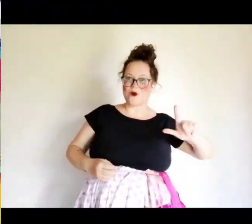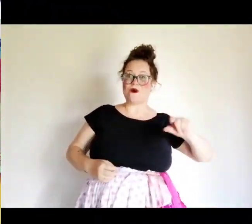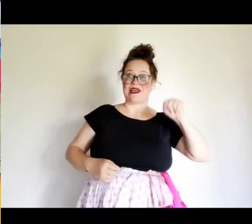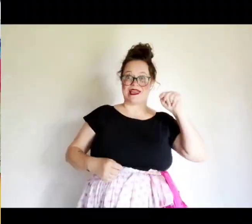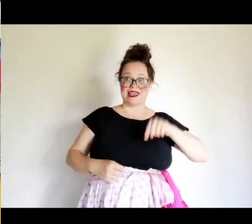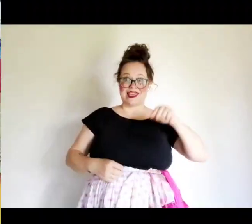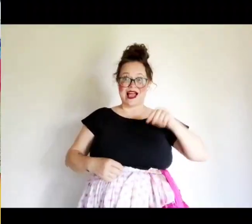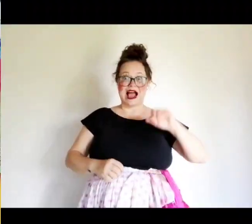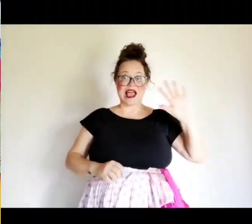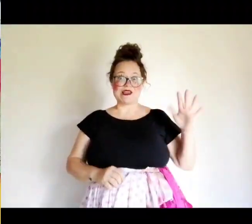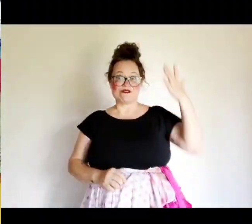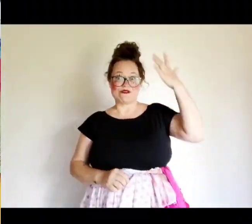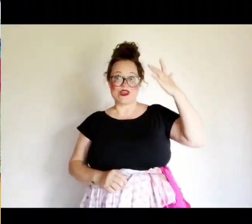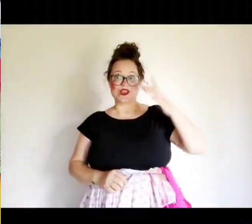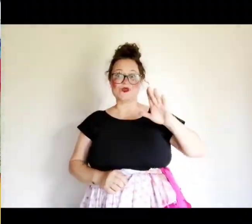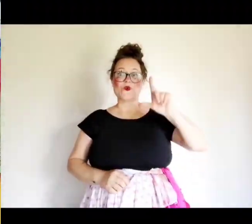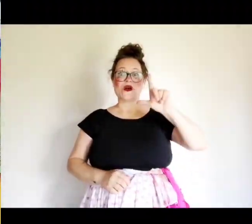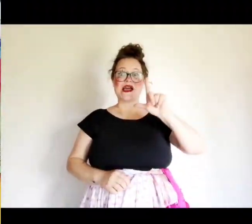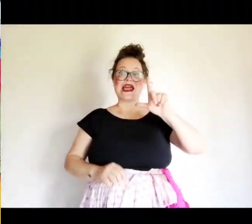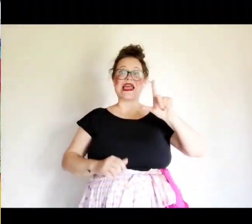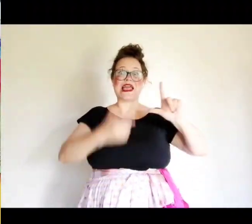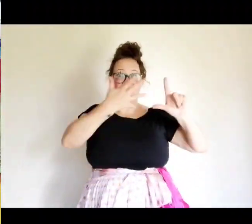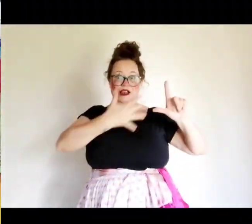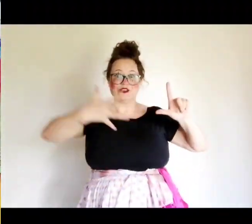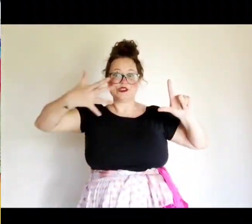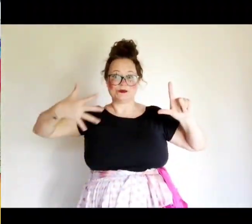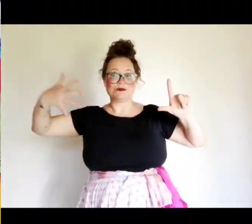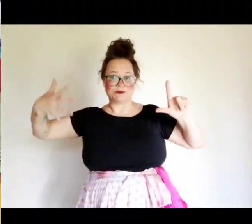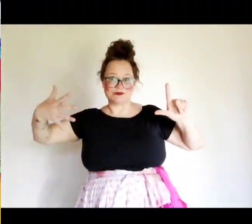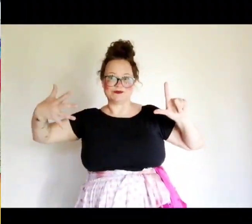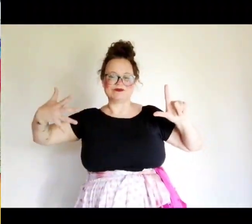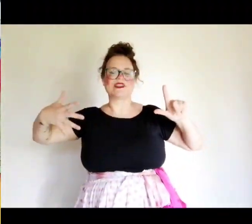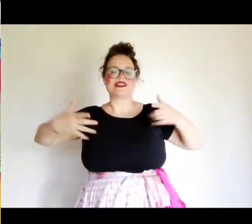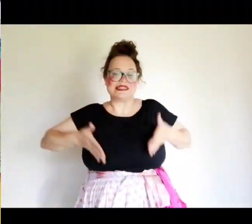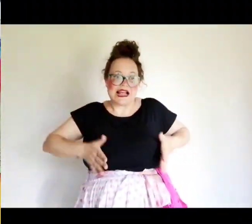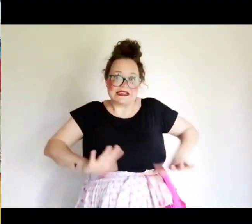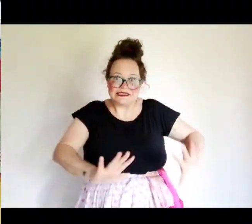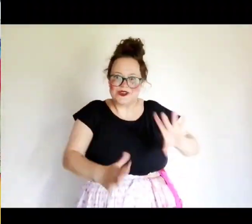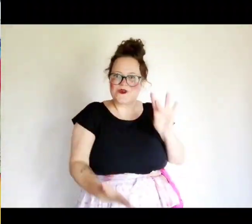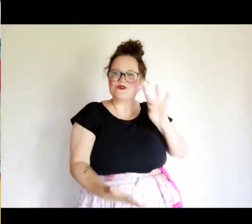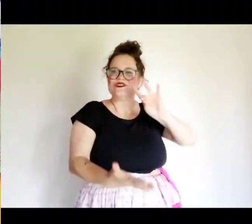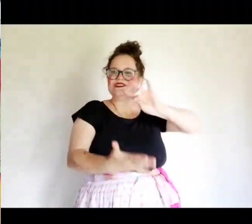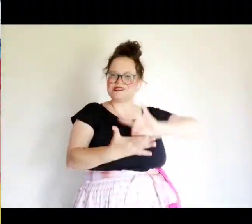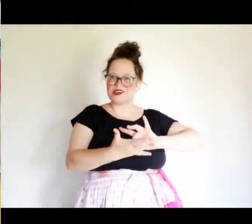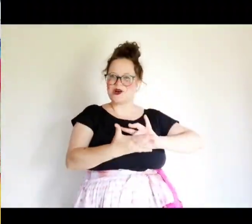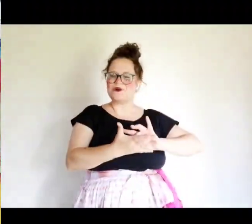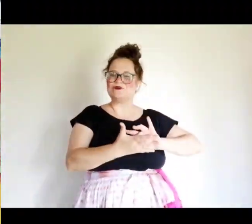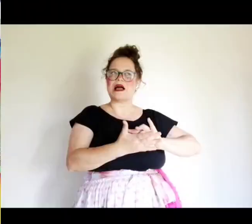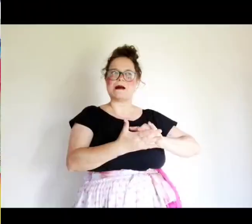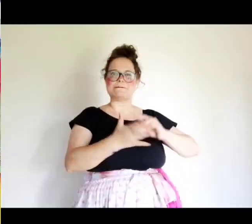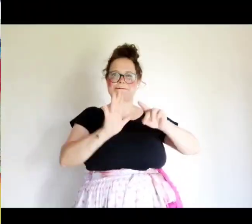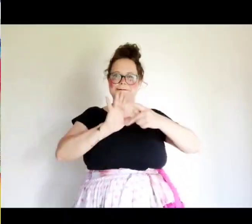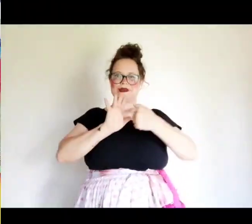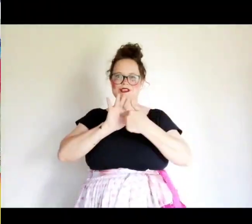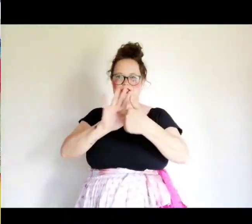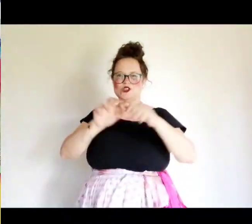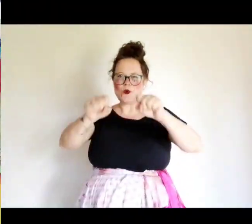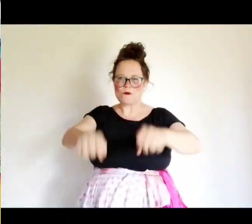LGBT. Então a gente participou. Então o nascimento oficial para o